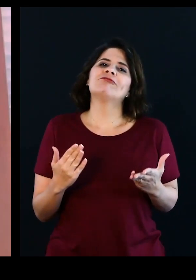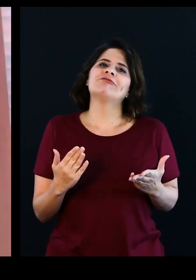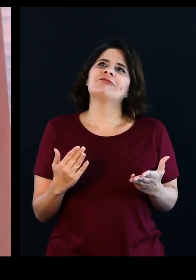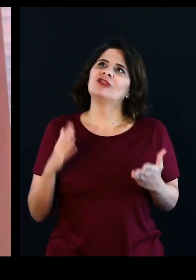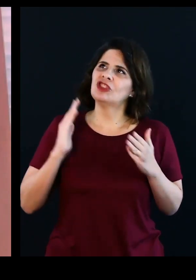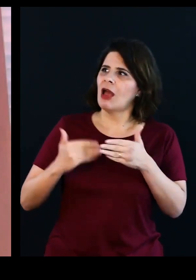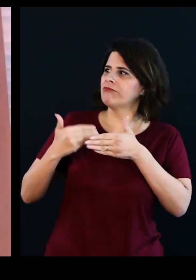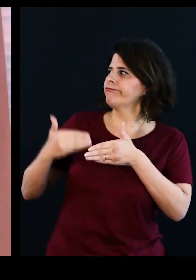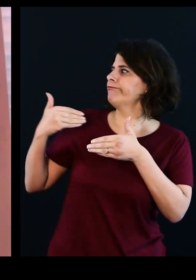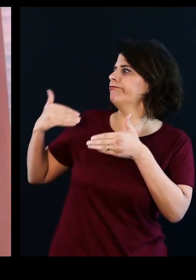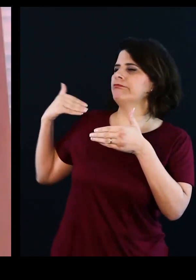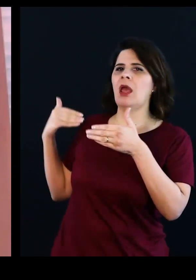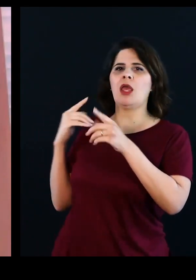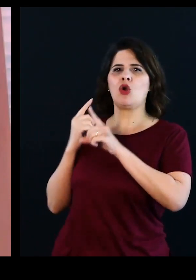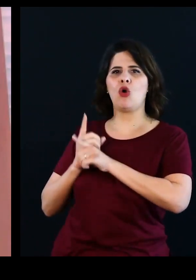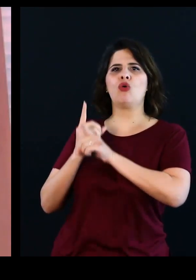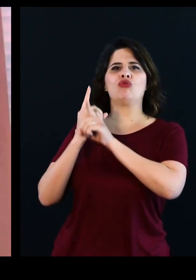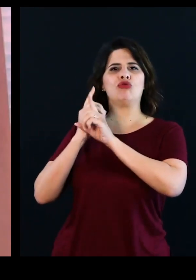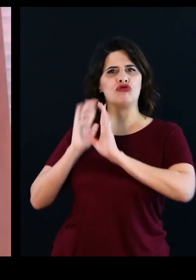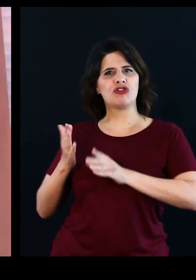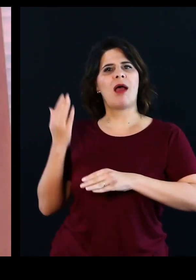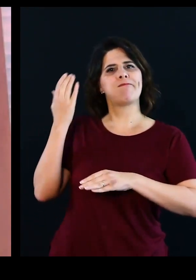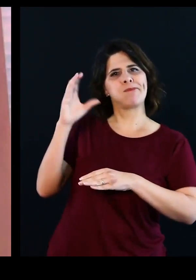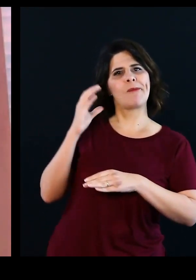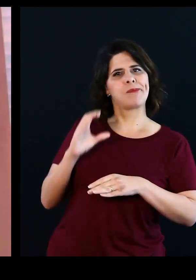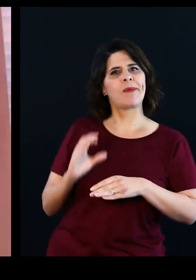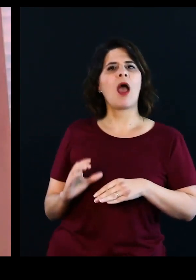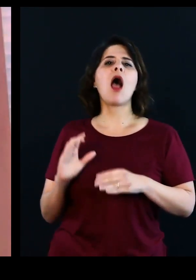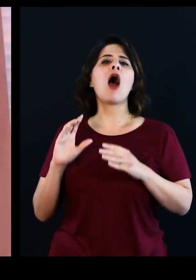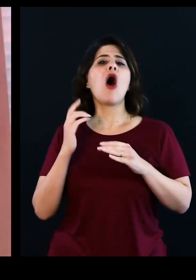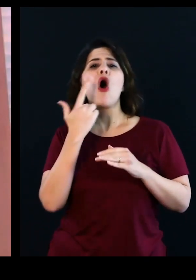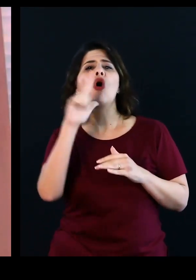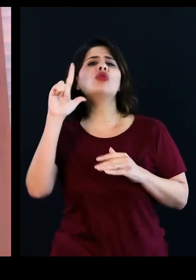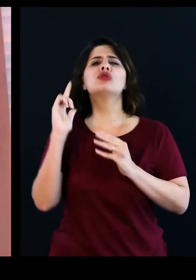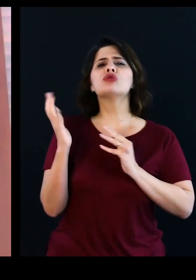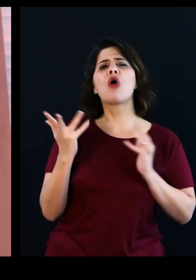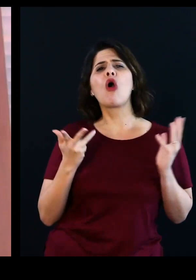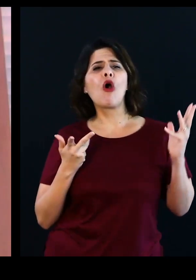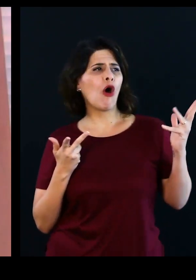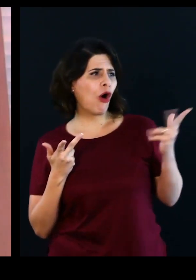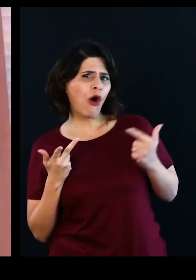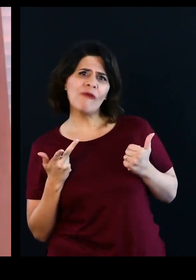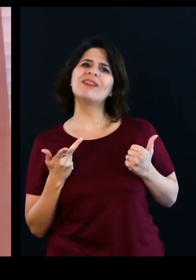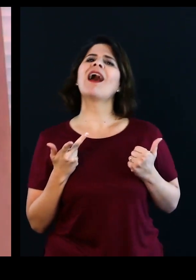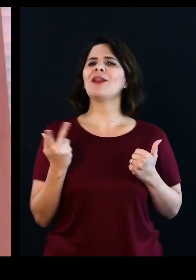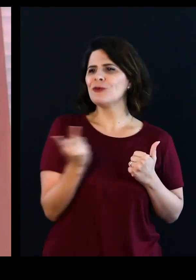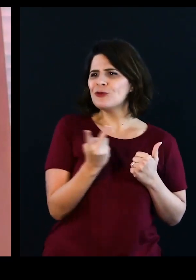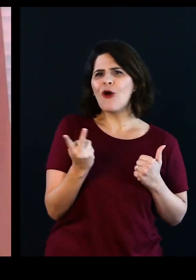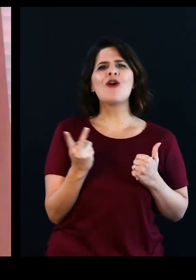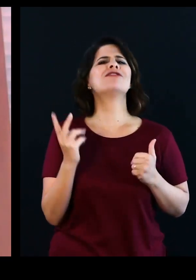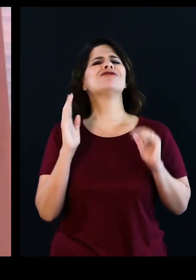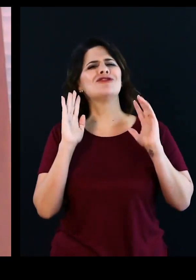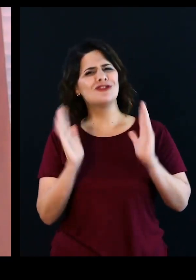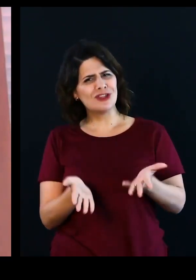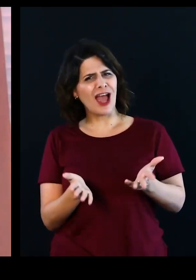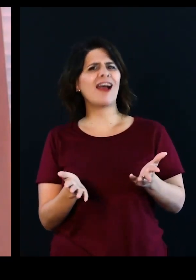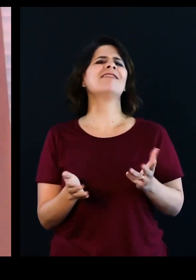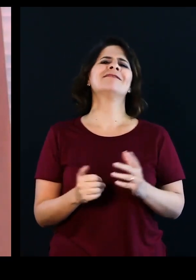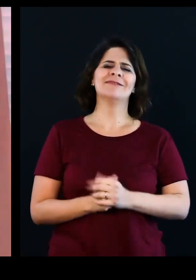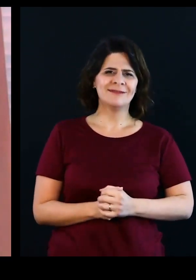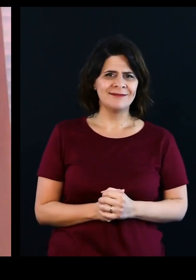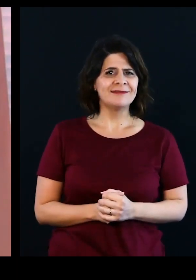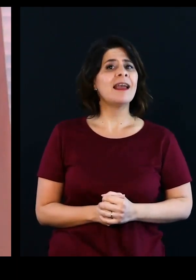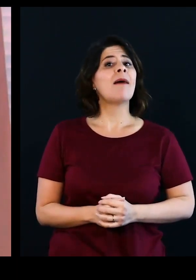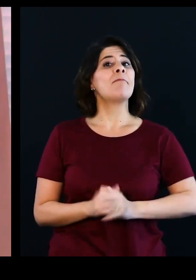nos viram em outros encontros com outras personalidades, outras referências do mundo da arte, da cultura e do pensamento cultural.